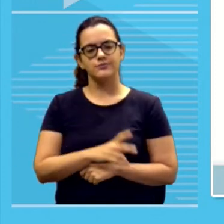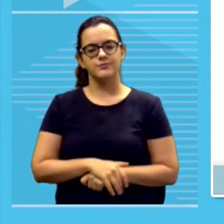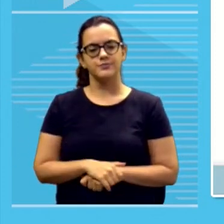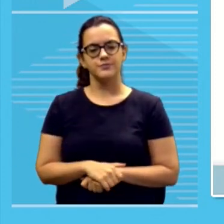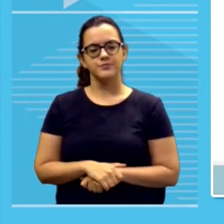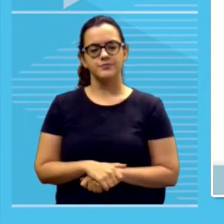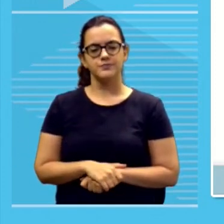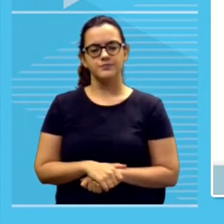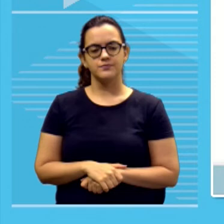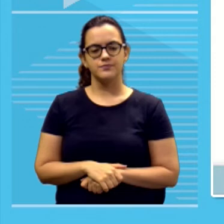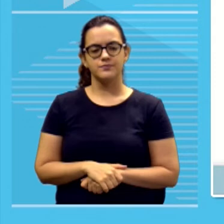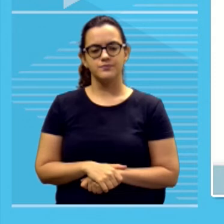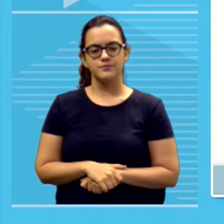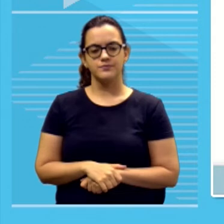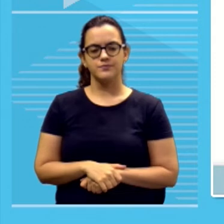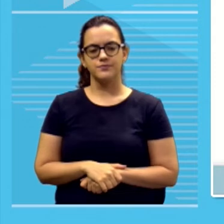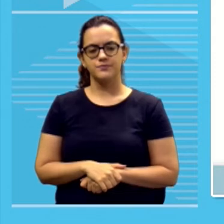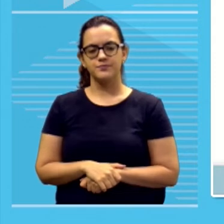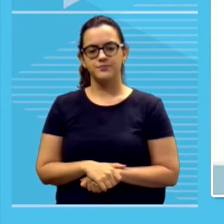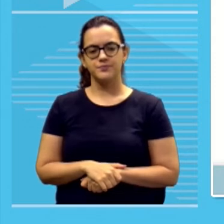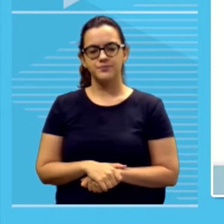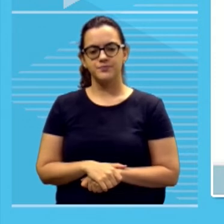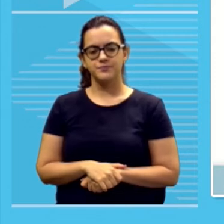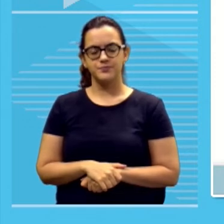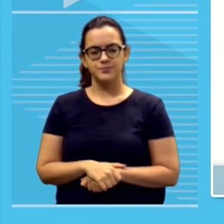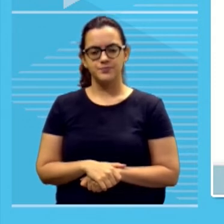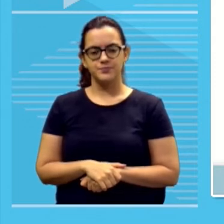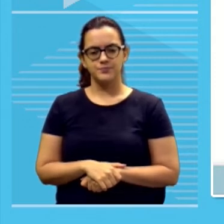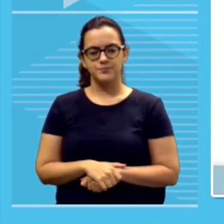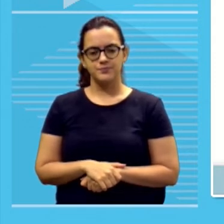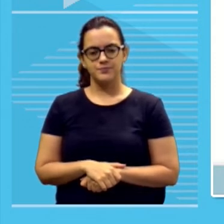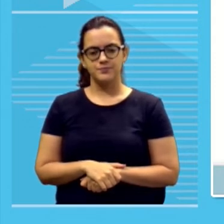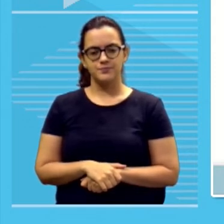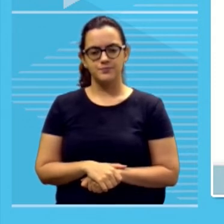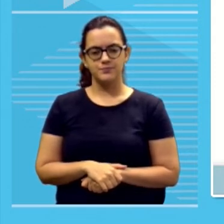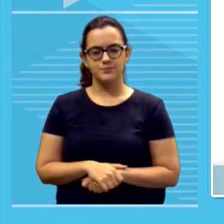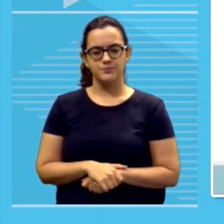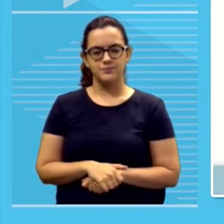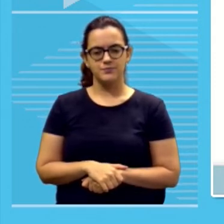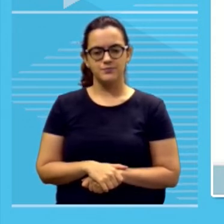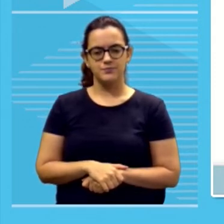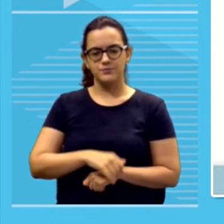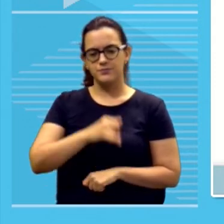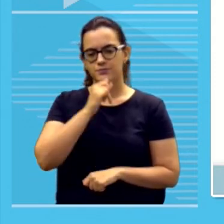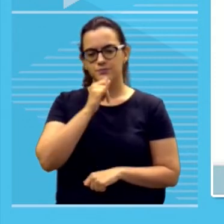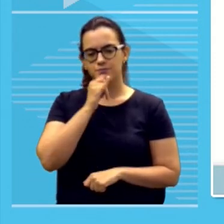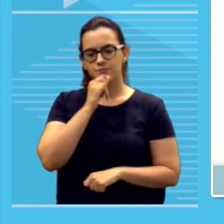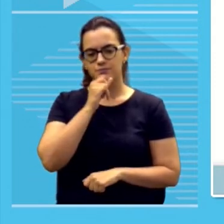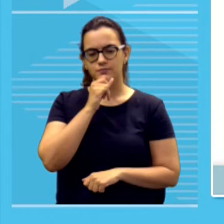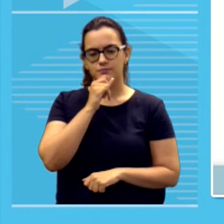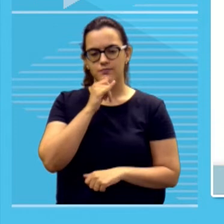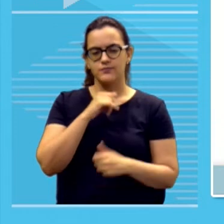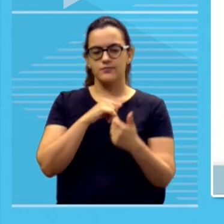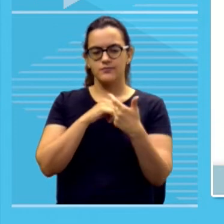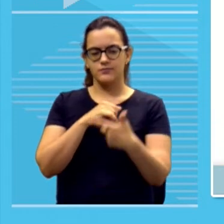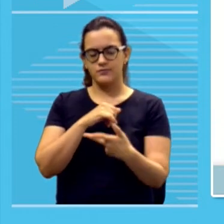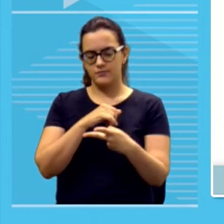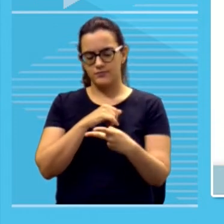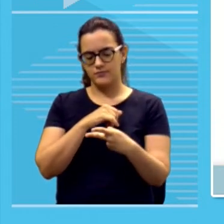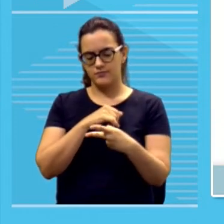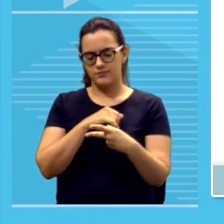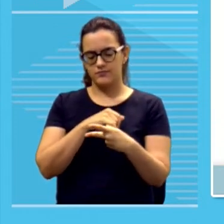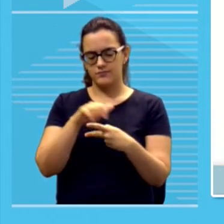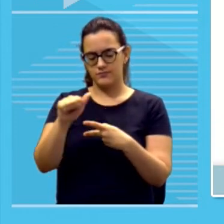primeiro já dá para fazer direto não dá eu sou do a pro B X B